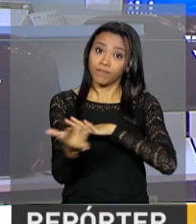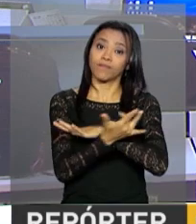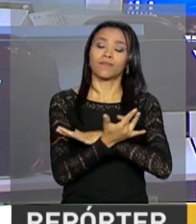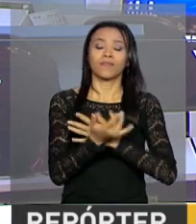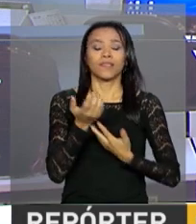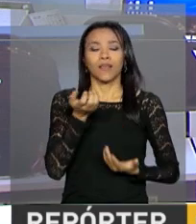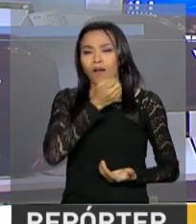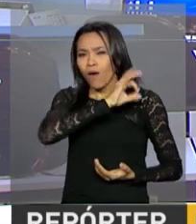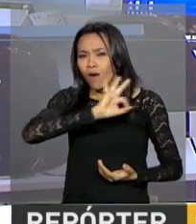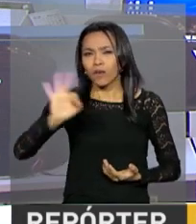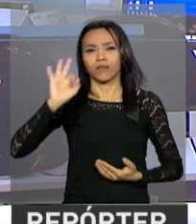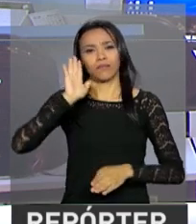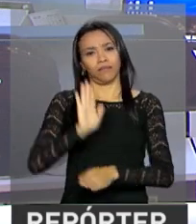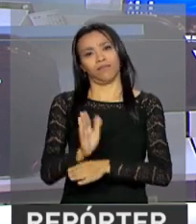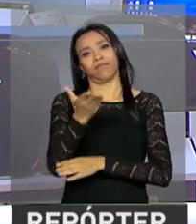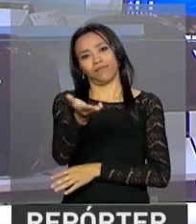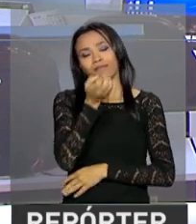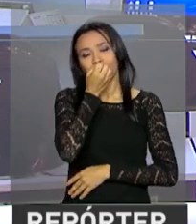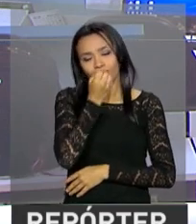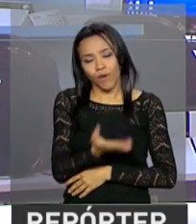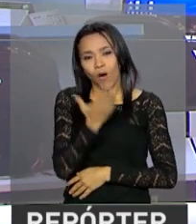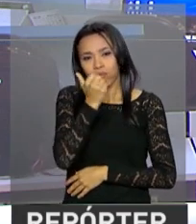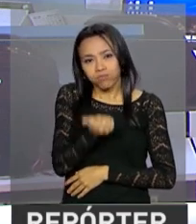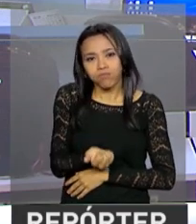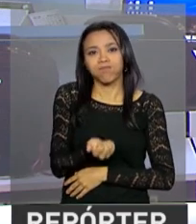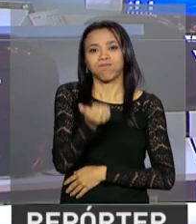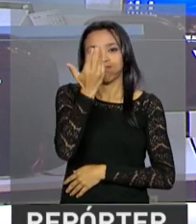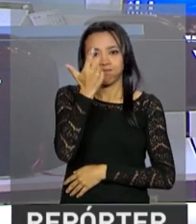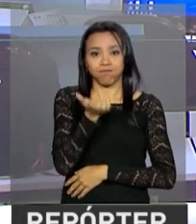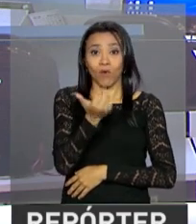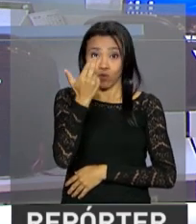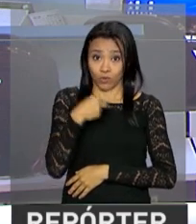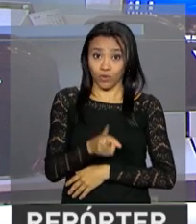sociais. Uma ótima tarde para você, um bom almoço e